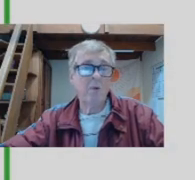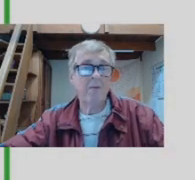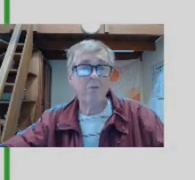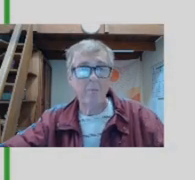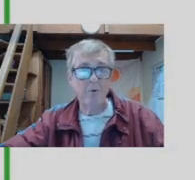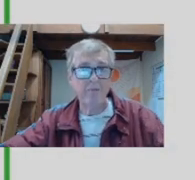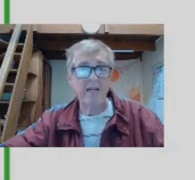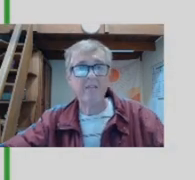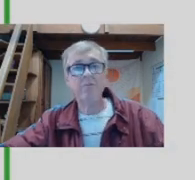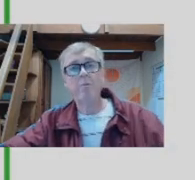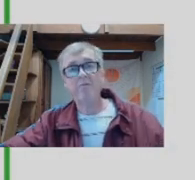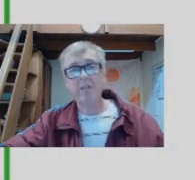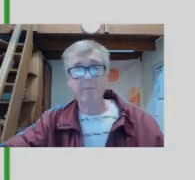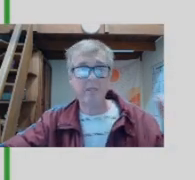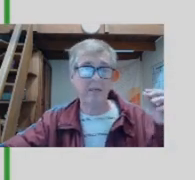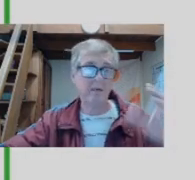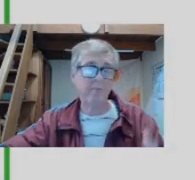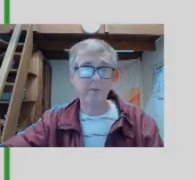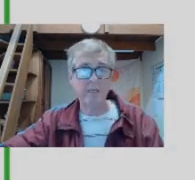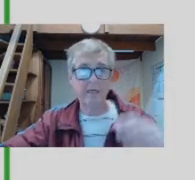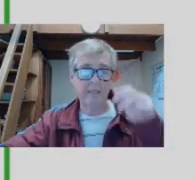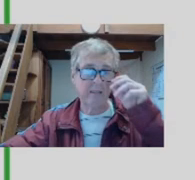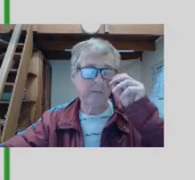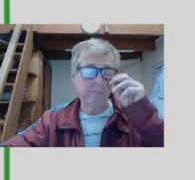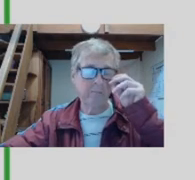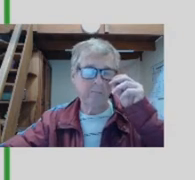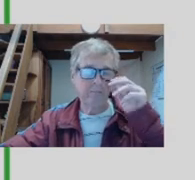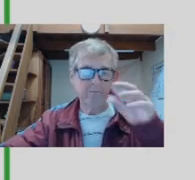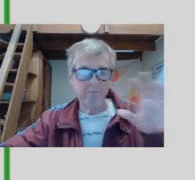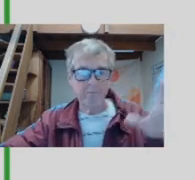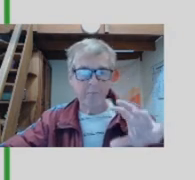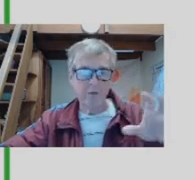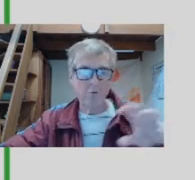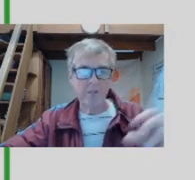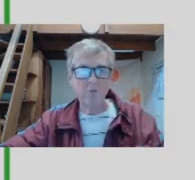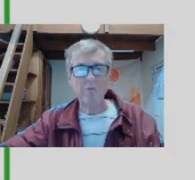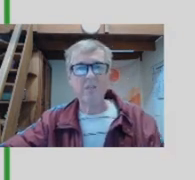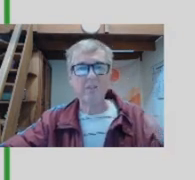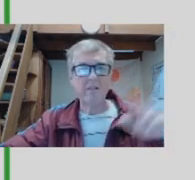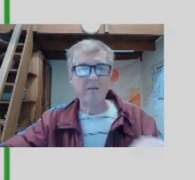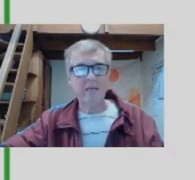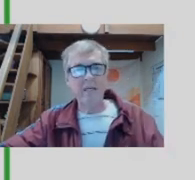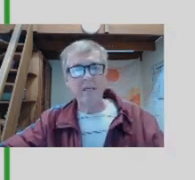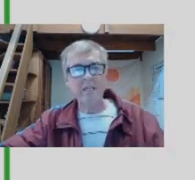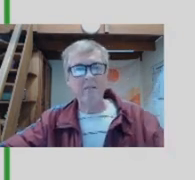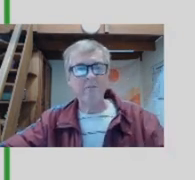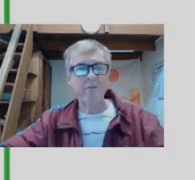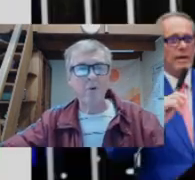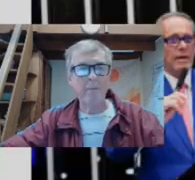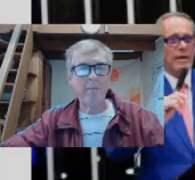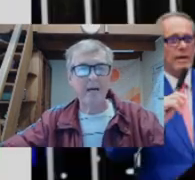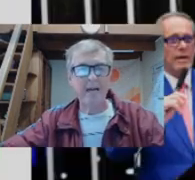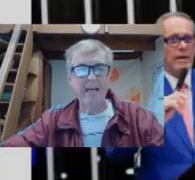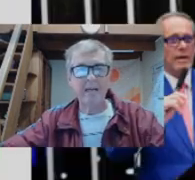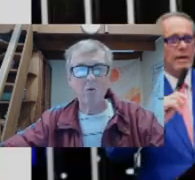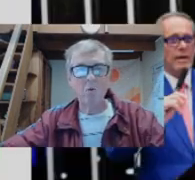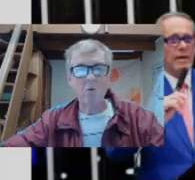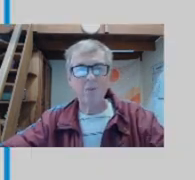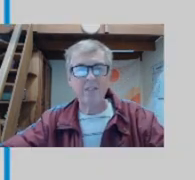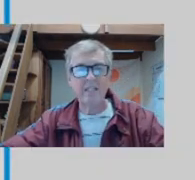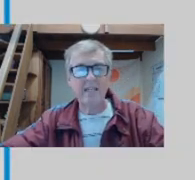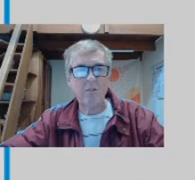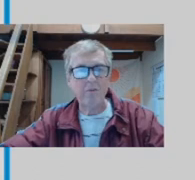acabou que ela foi aprovada foi aprovada pela pela a uma comissão mista e foi